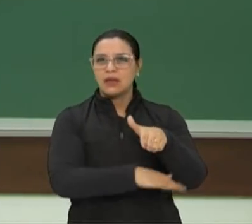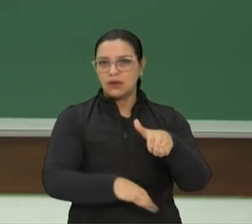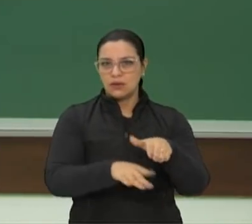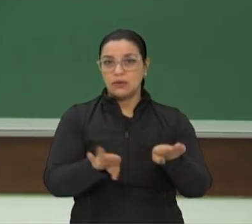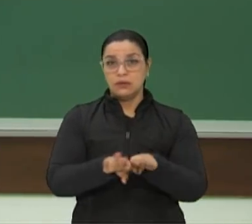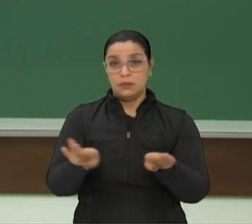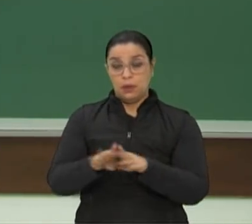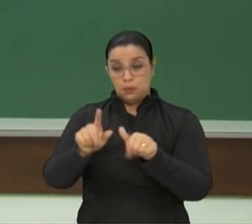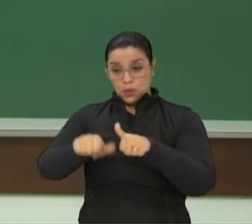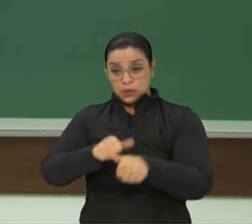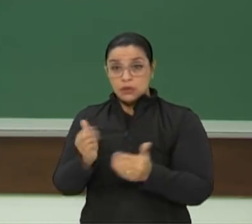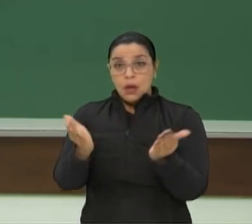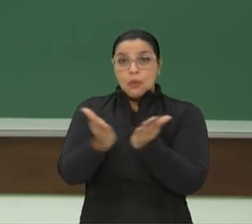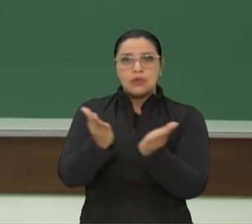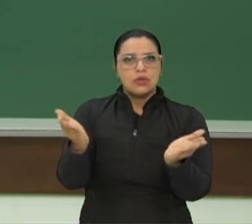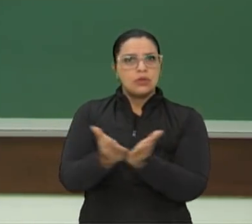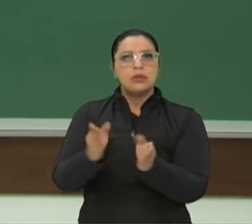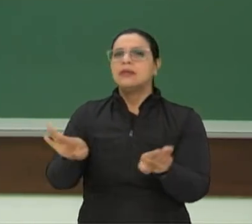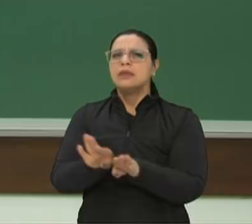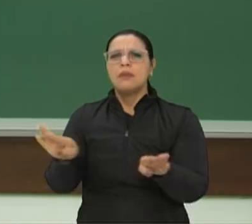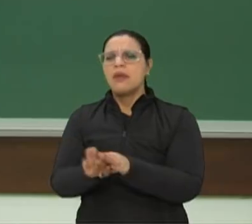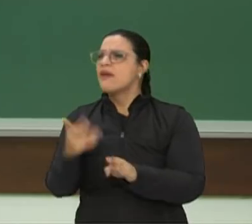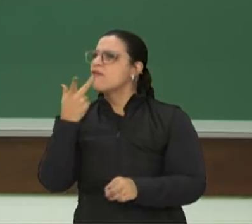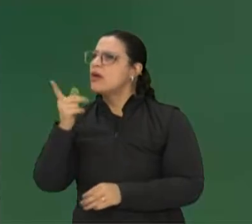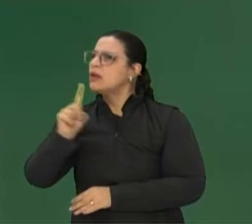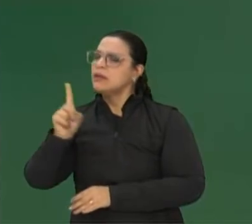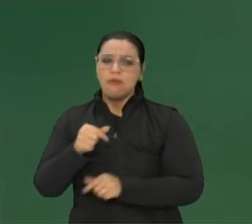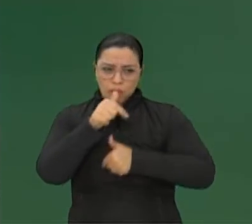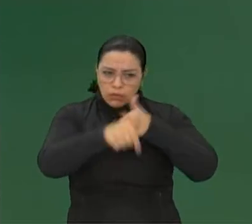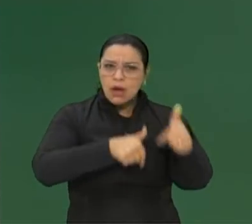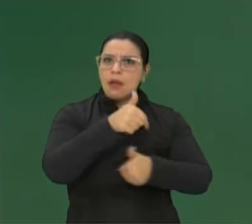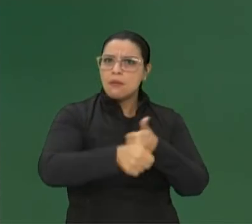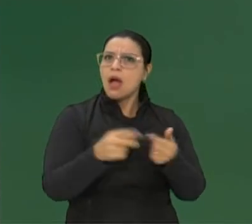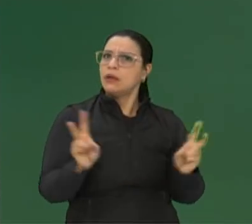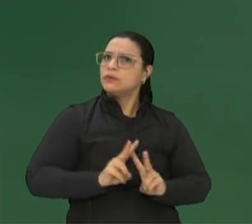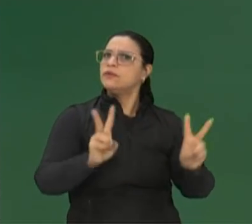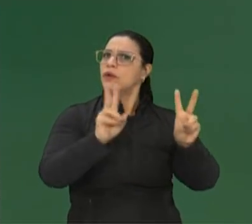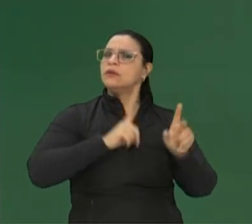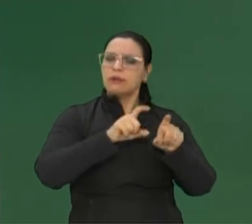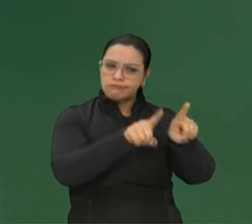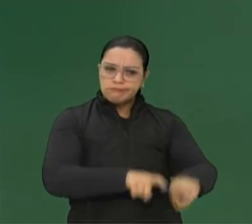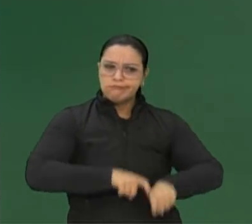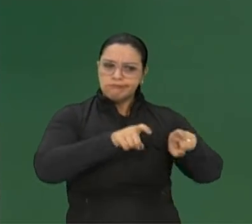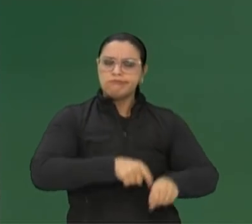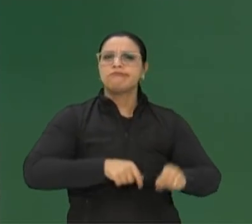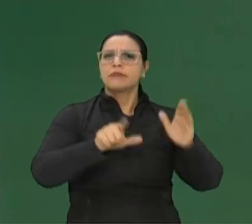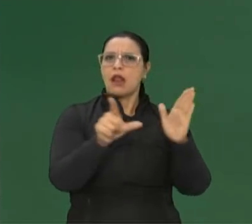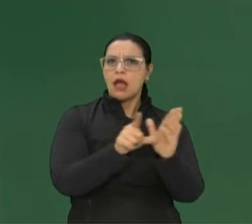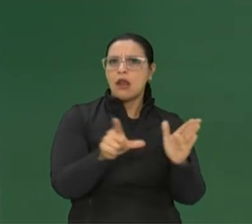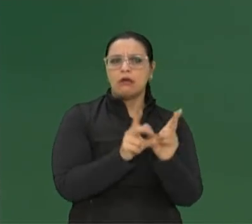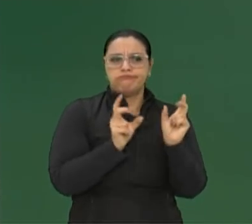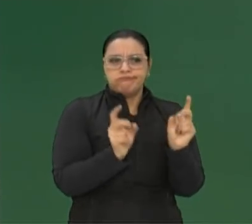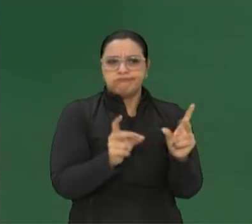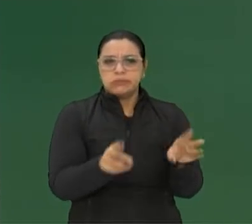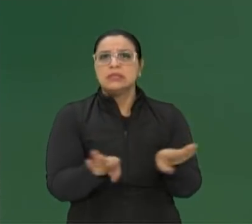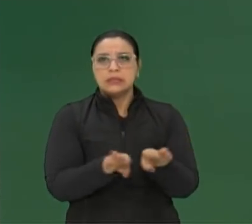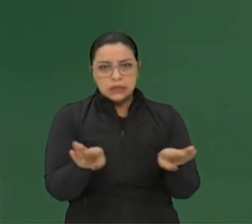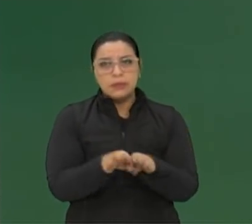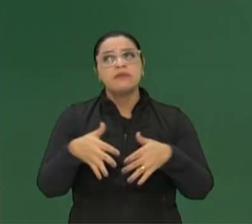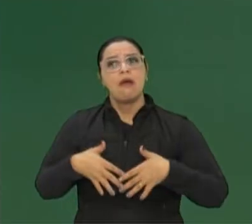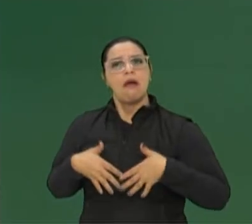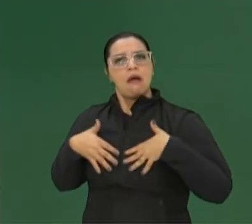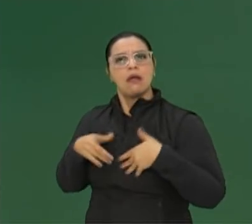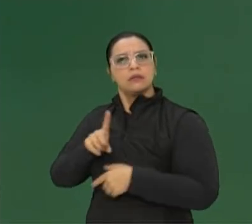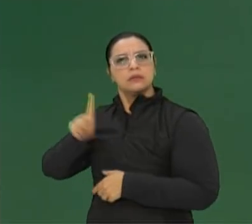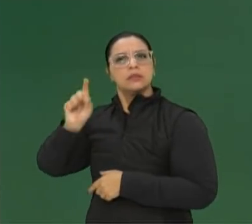muda, né, rompe com essa visão e vai valorizar o trabalho. Você trabalhar na terra, no comércio, é uma forma de você agradar também a